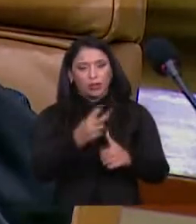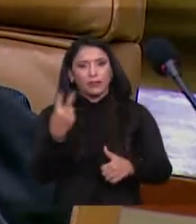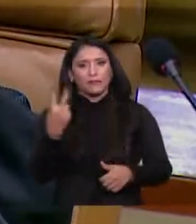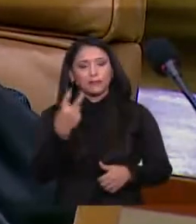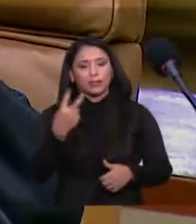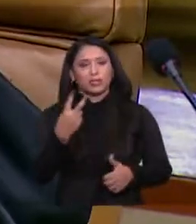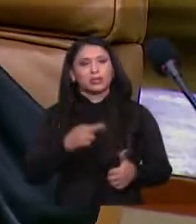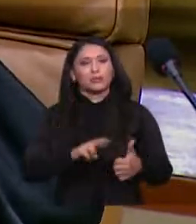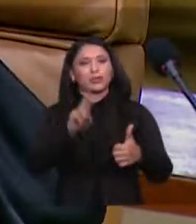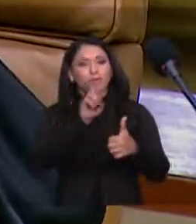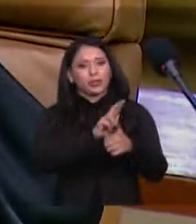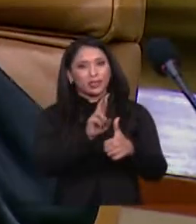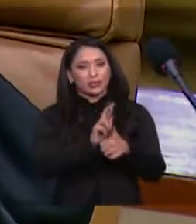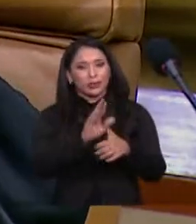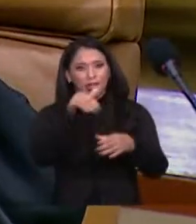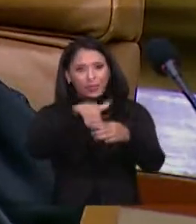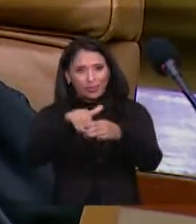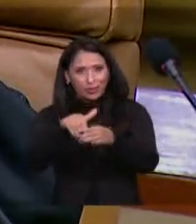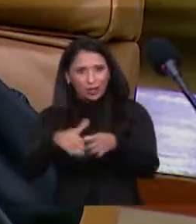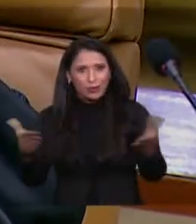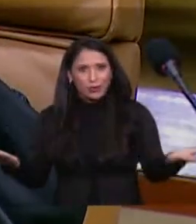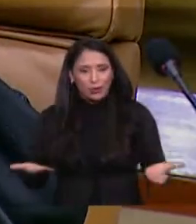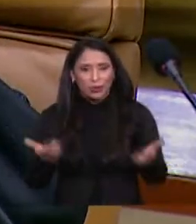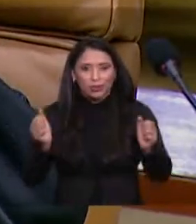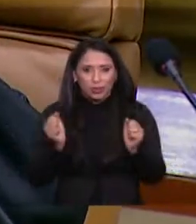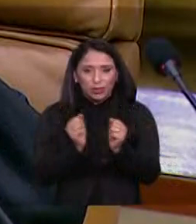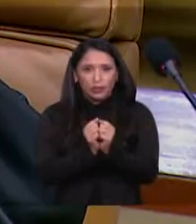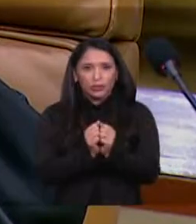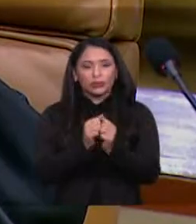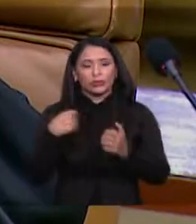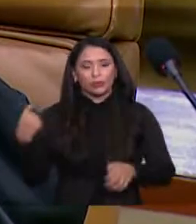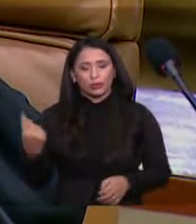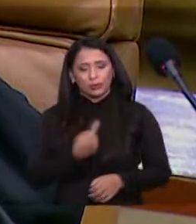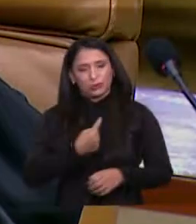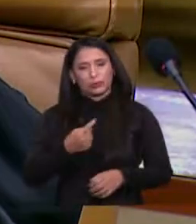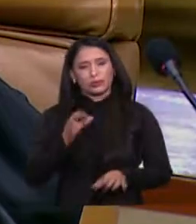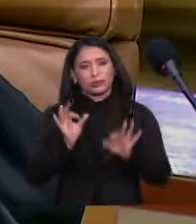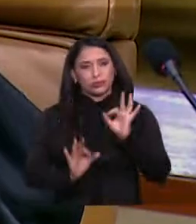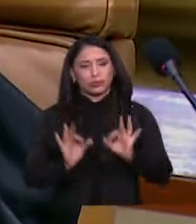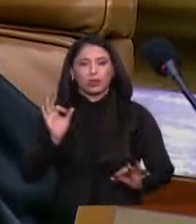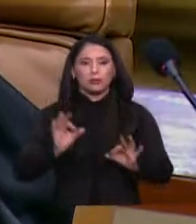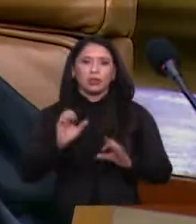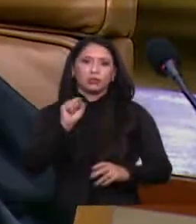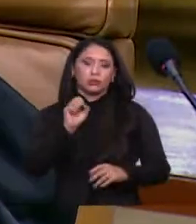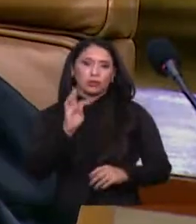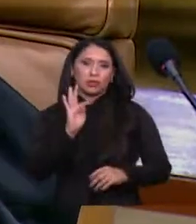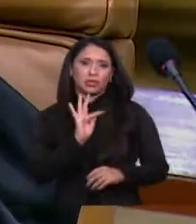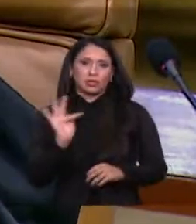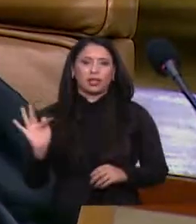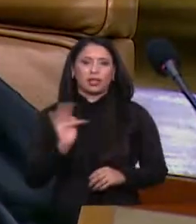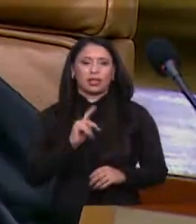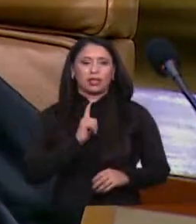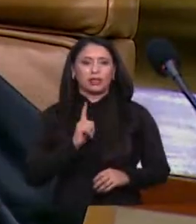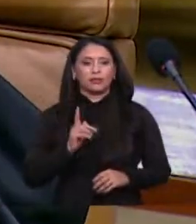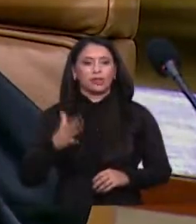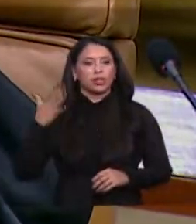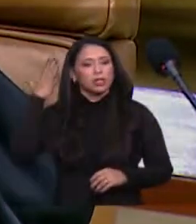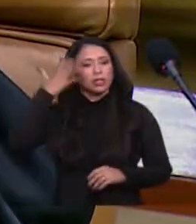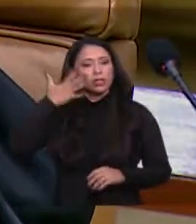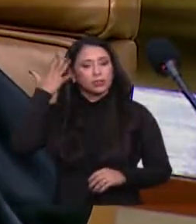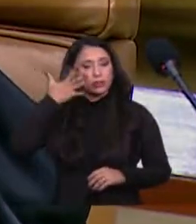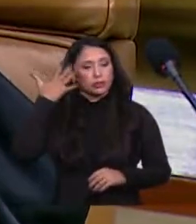geral eleitoral hoje aqui na sessão do Supremo Tribunal Federal e a sustentações que da Tribuna